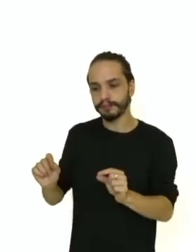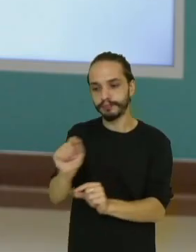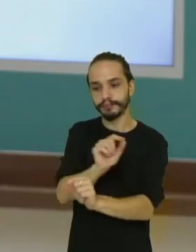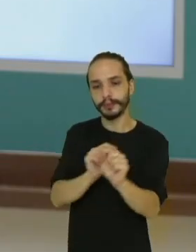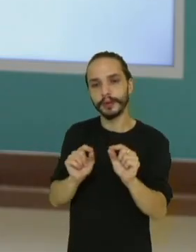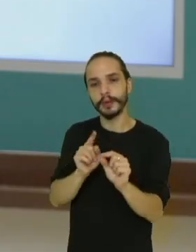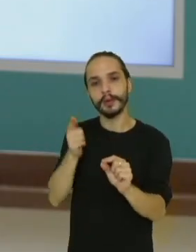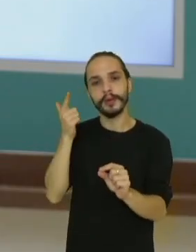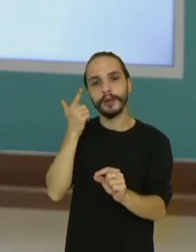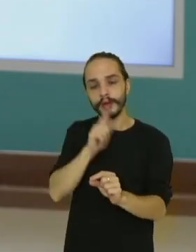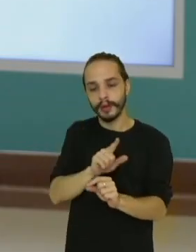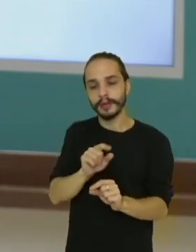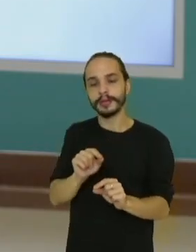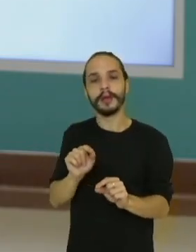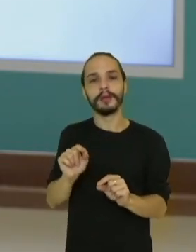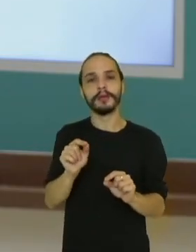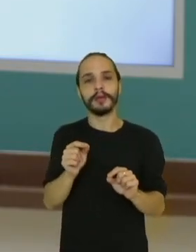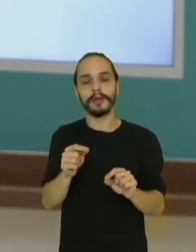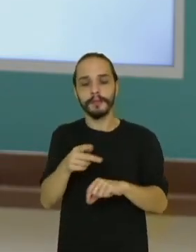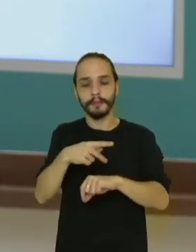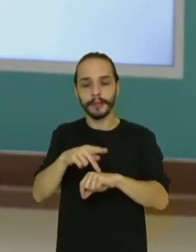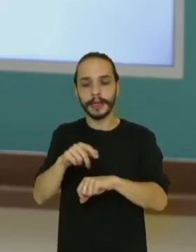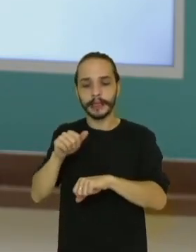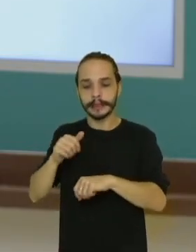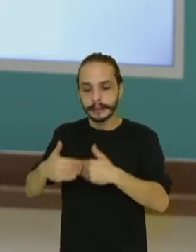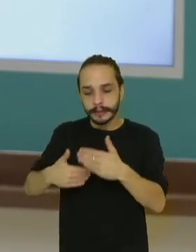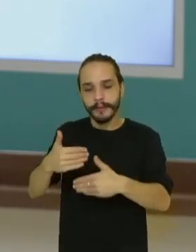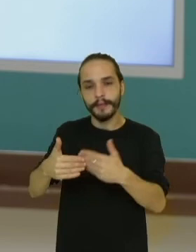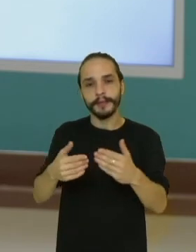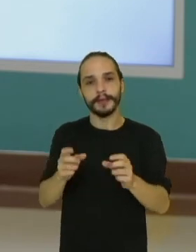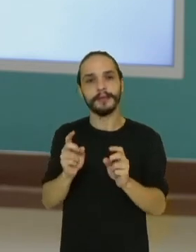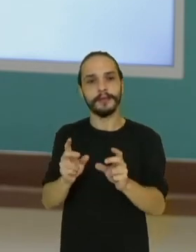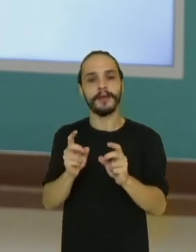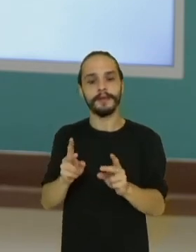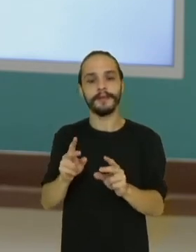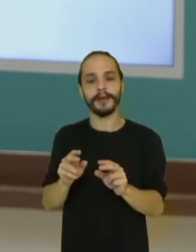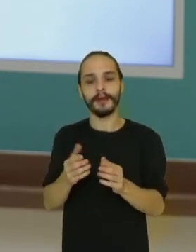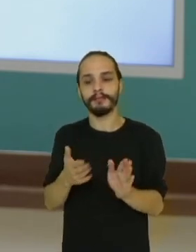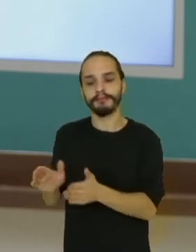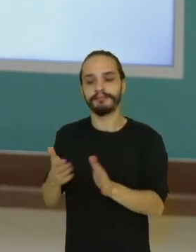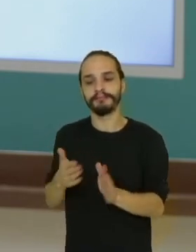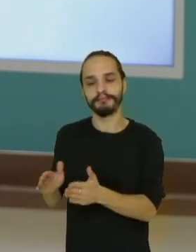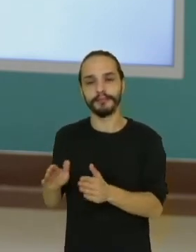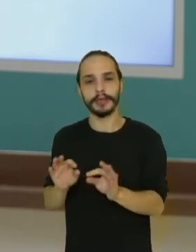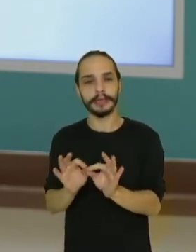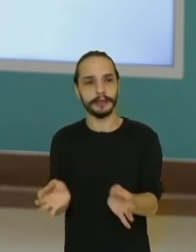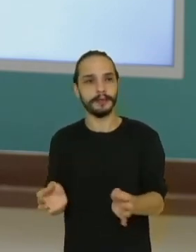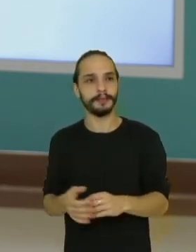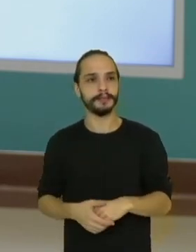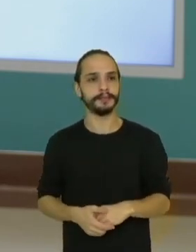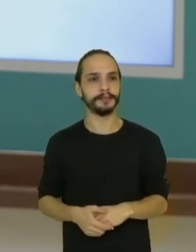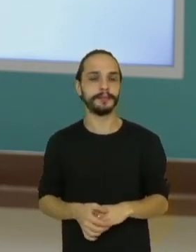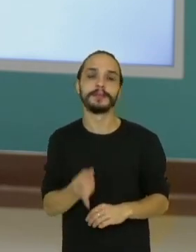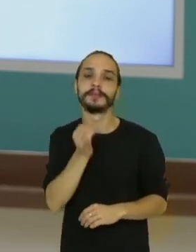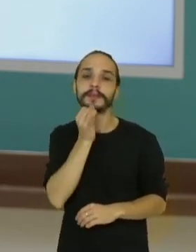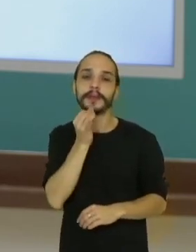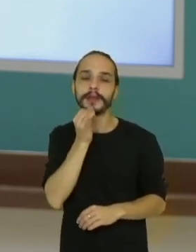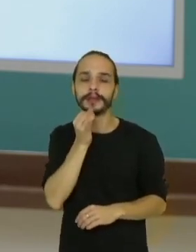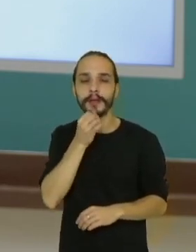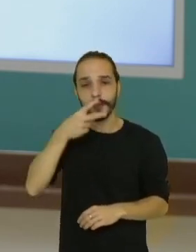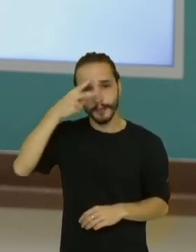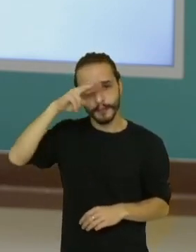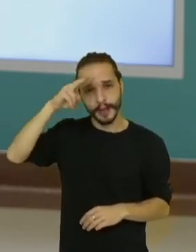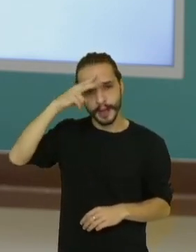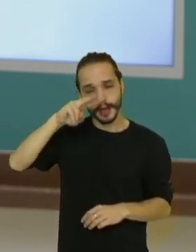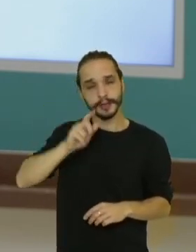né, mas de baixa complexidade. E para a gente encerrar, olha lá, um exemplo. O México, por exemplo,